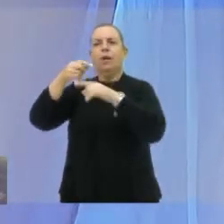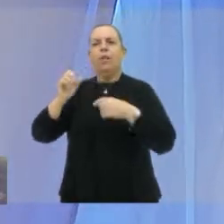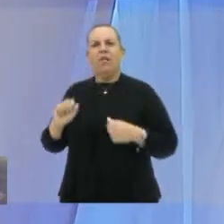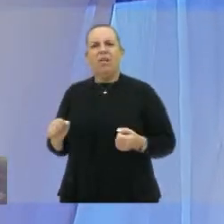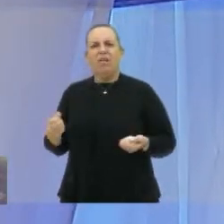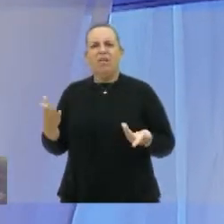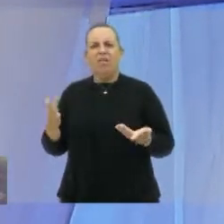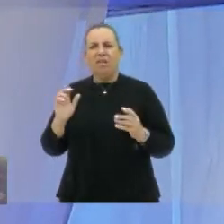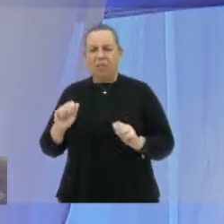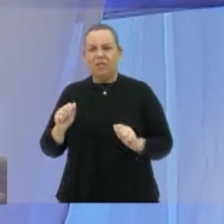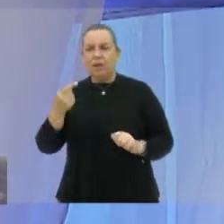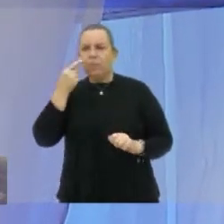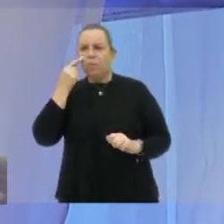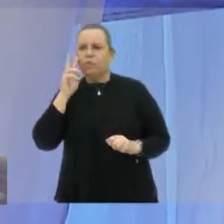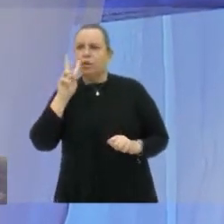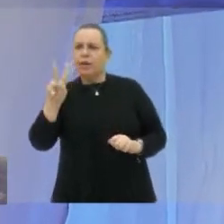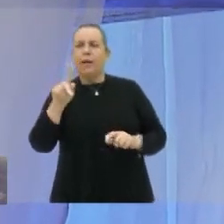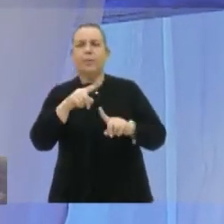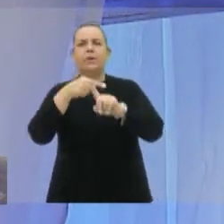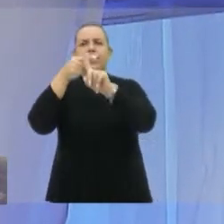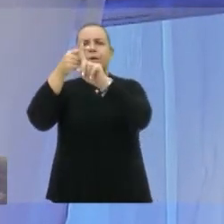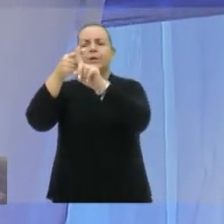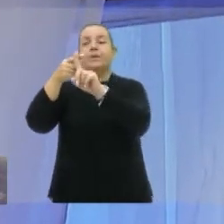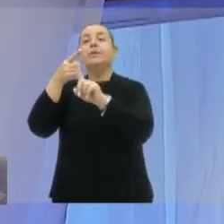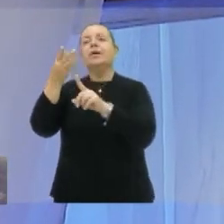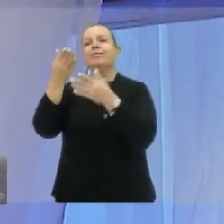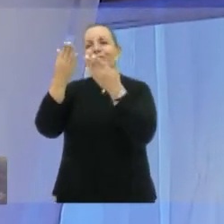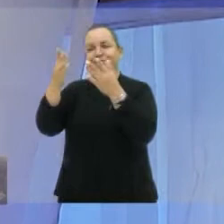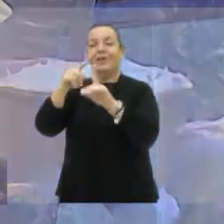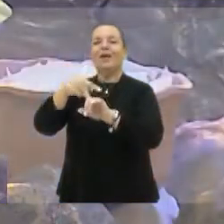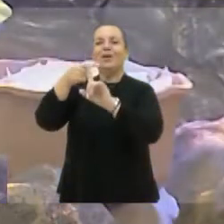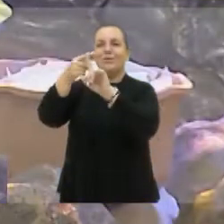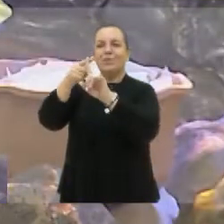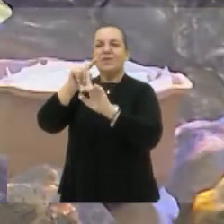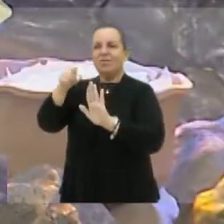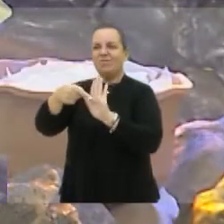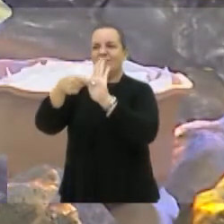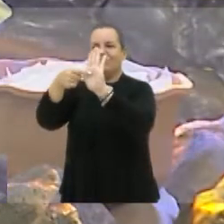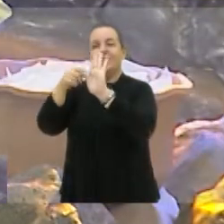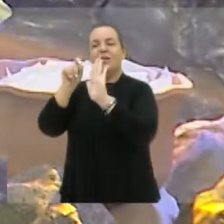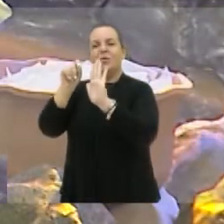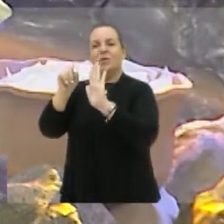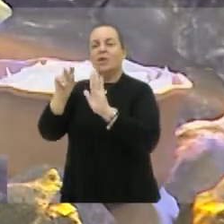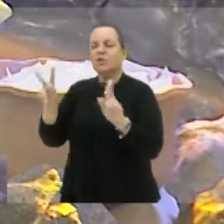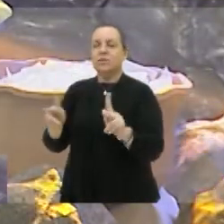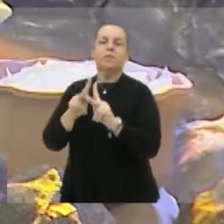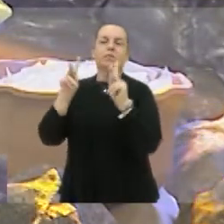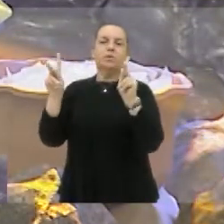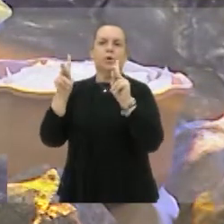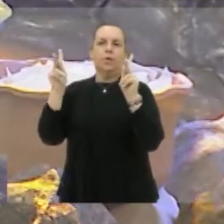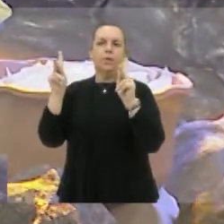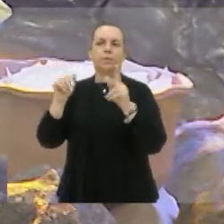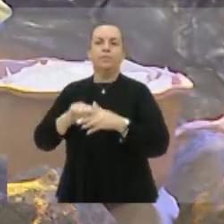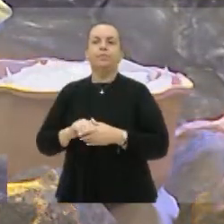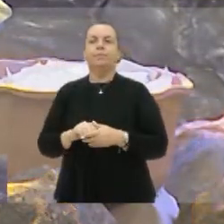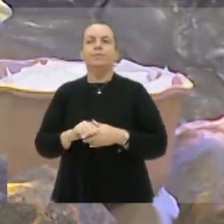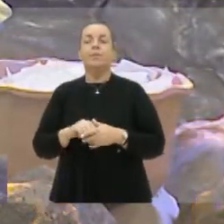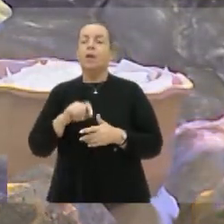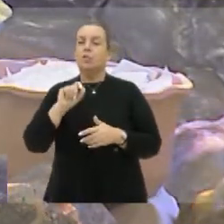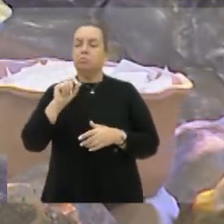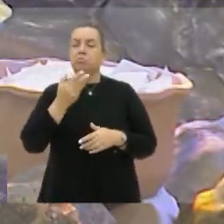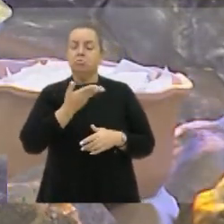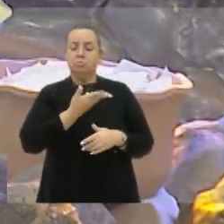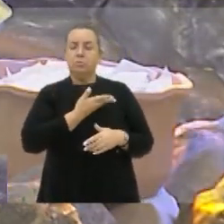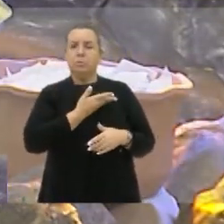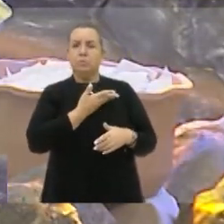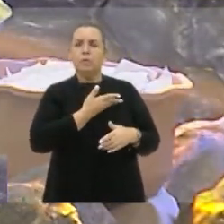momento olhar para a cruz e dizer, a cruz é sinal de vitória? Como diz o apóstolo, para aqueles que não têm